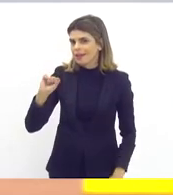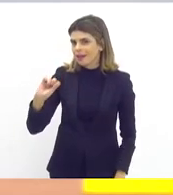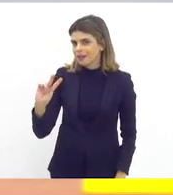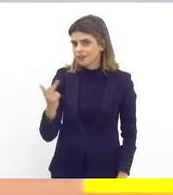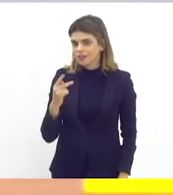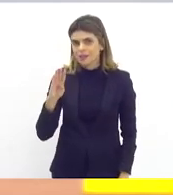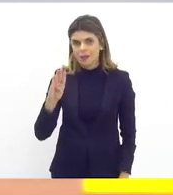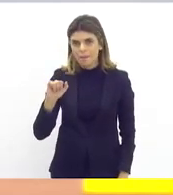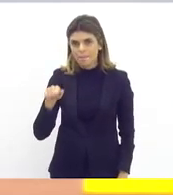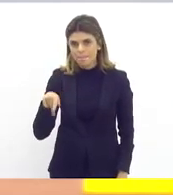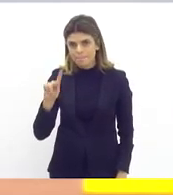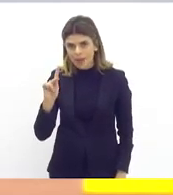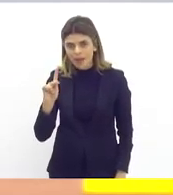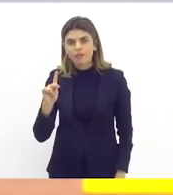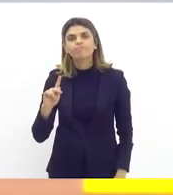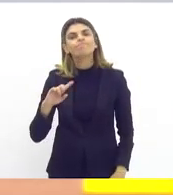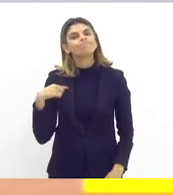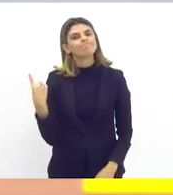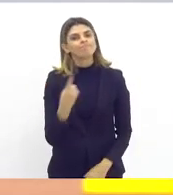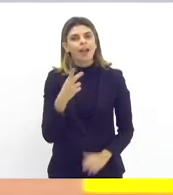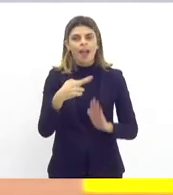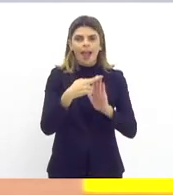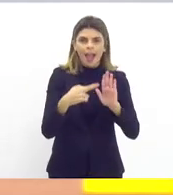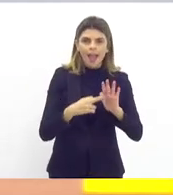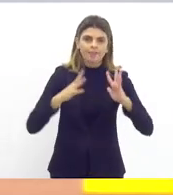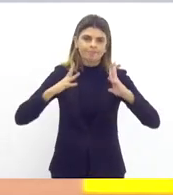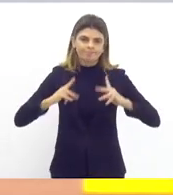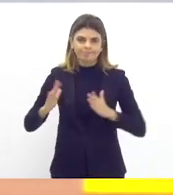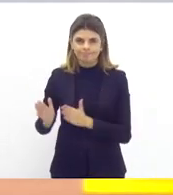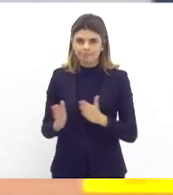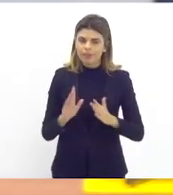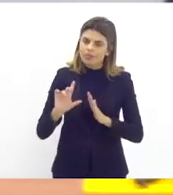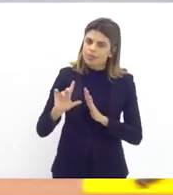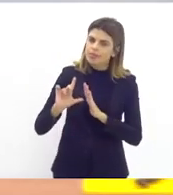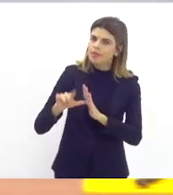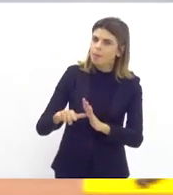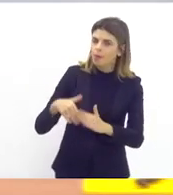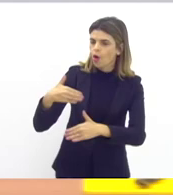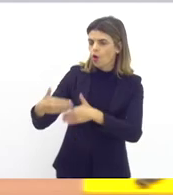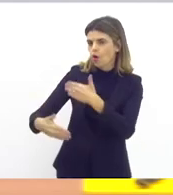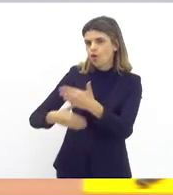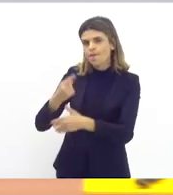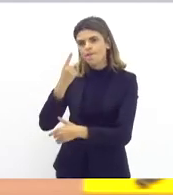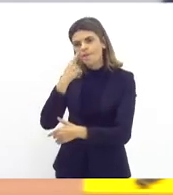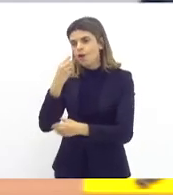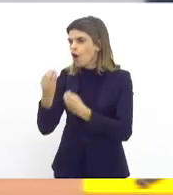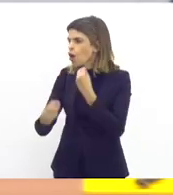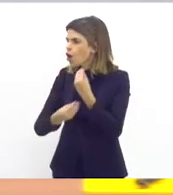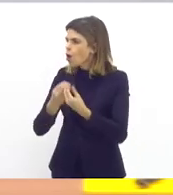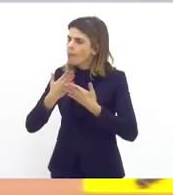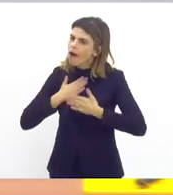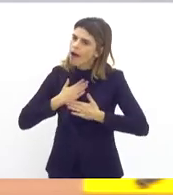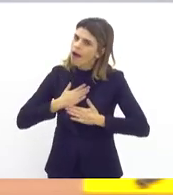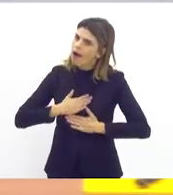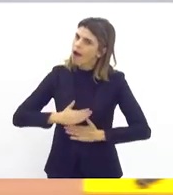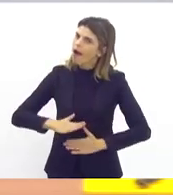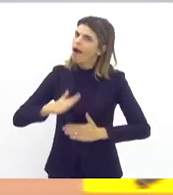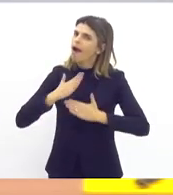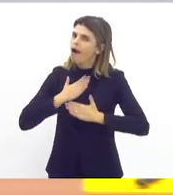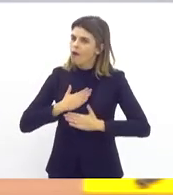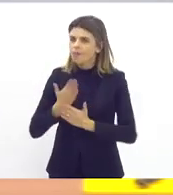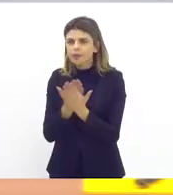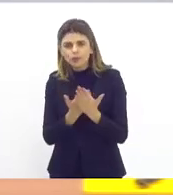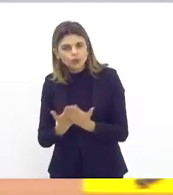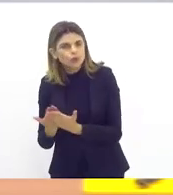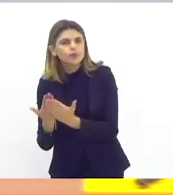previsto, acho que a regulamentação é melhor deixar para depois, para fazer isso com muita calma. A gente está estudando, a gente tem um grupo estudando